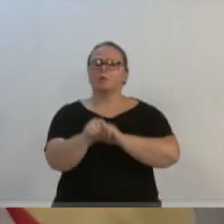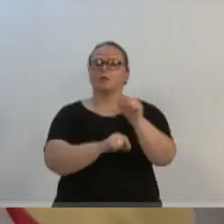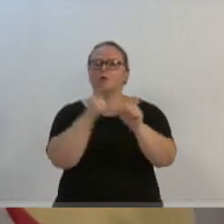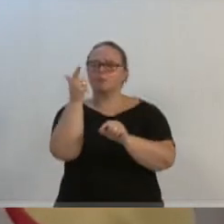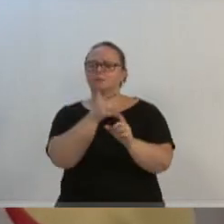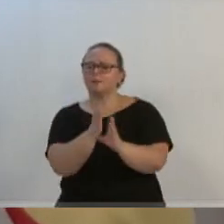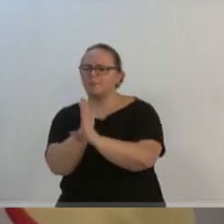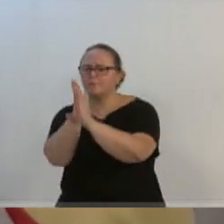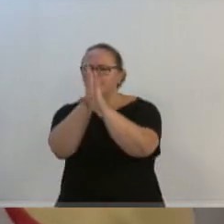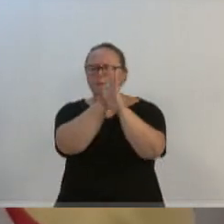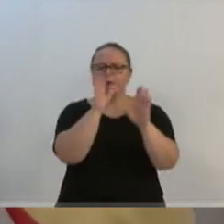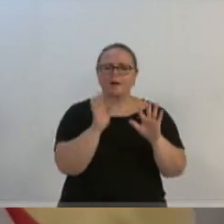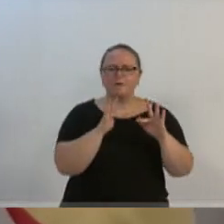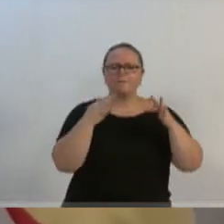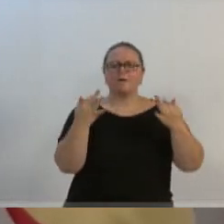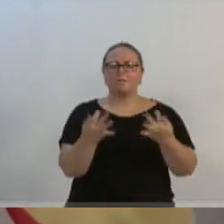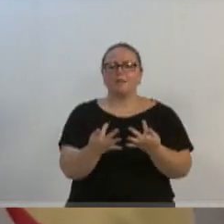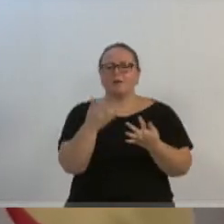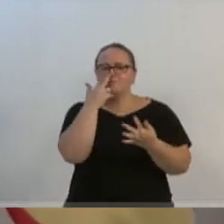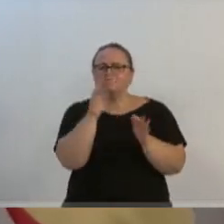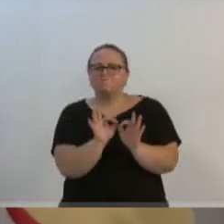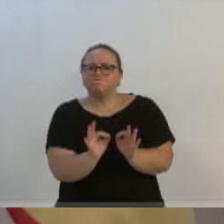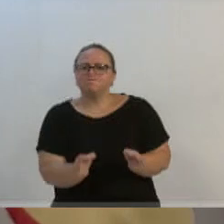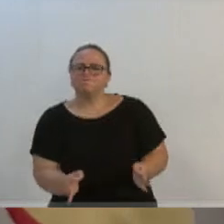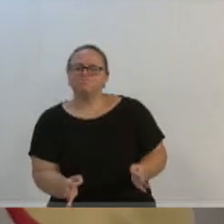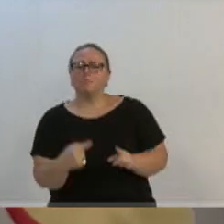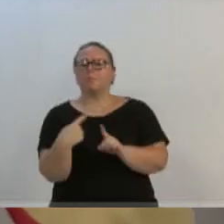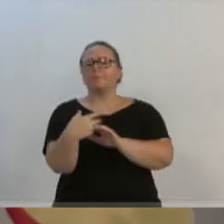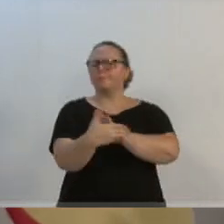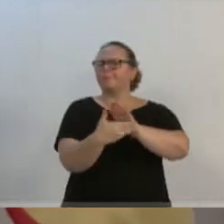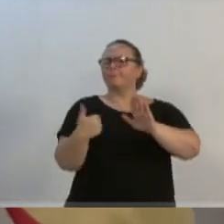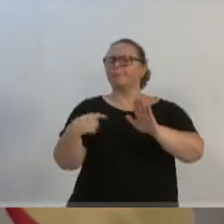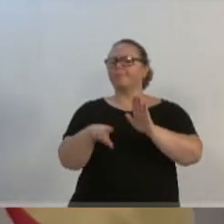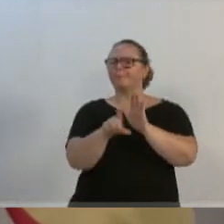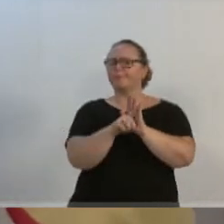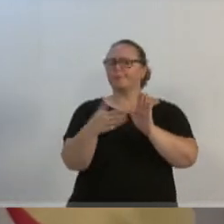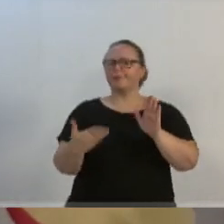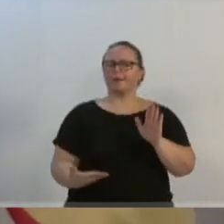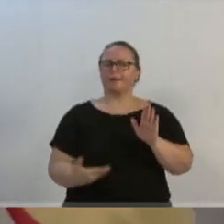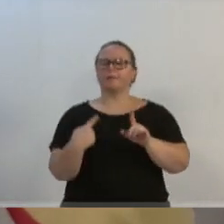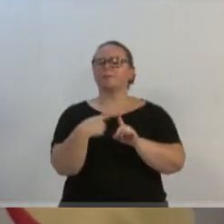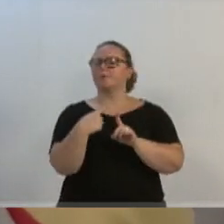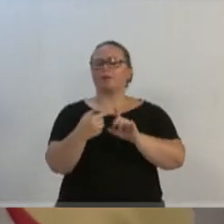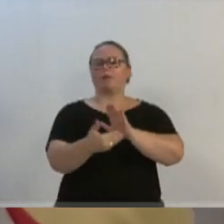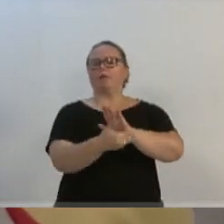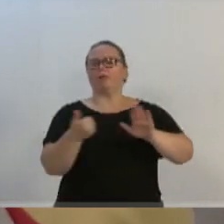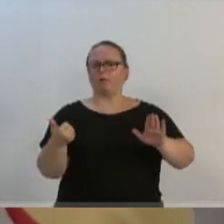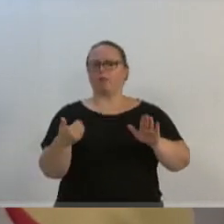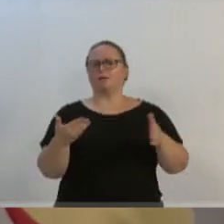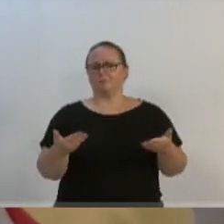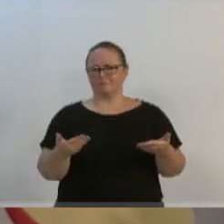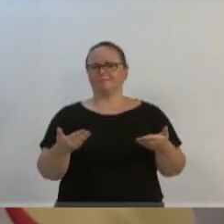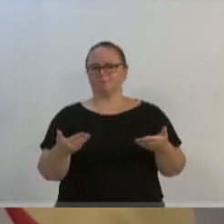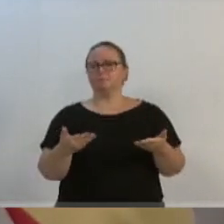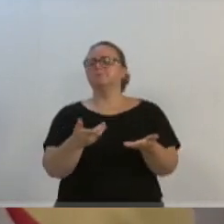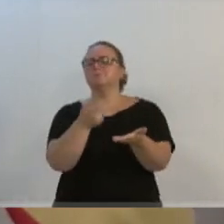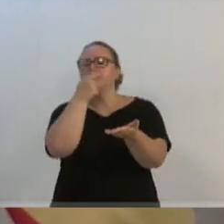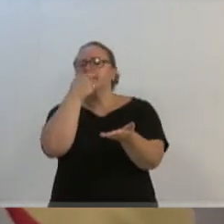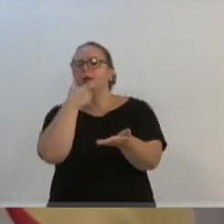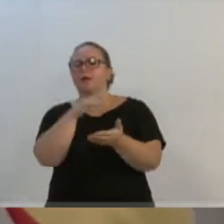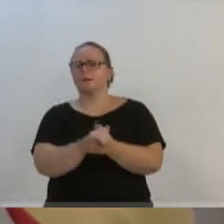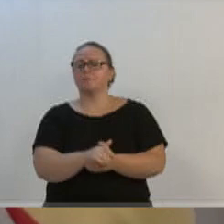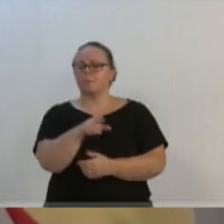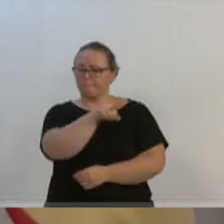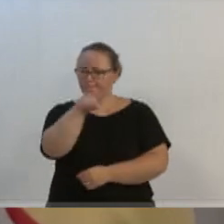as famílias que têm necessidade. Por que revogar essa lei? Por que tirar essa lei fora? Vereador Becker, o senhor que